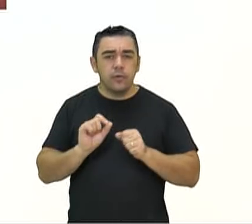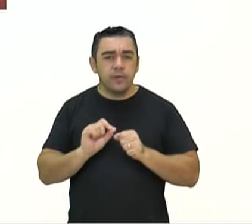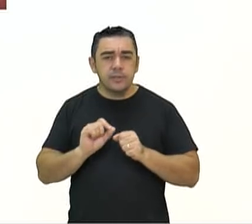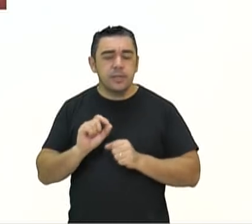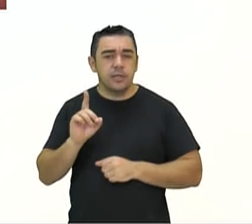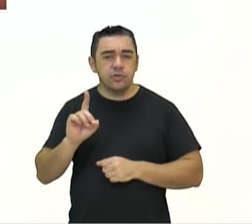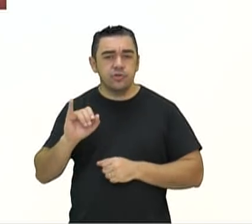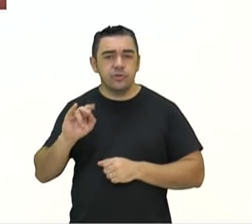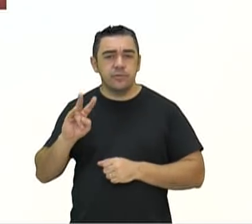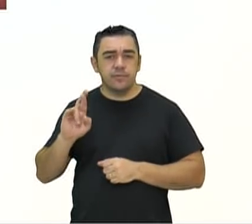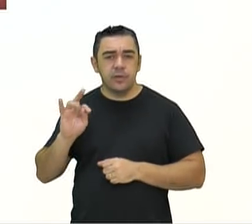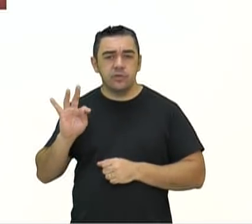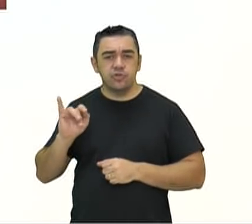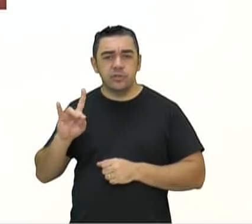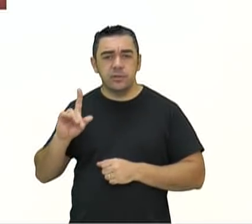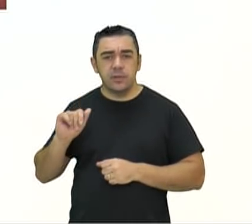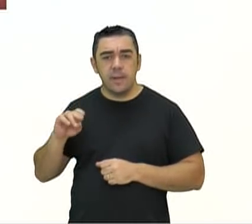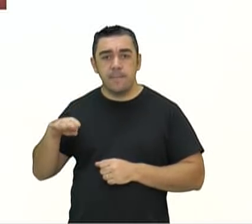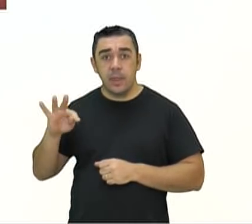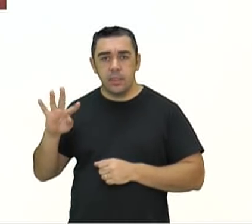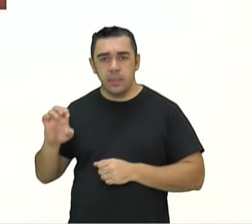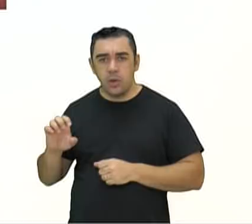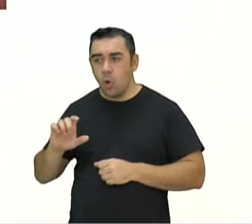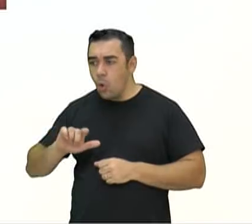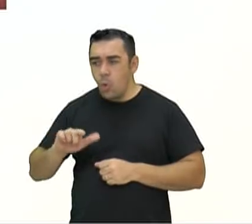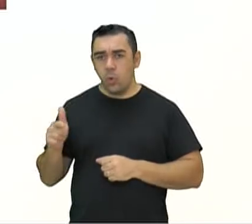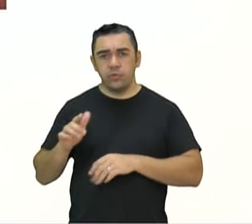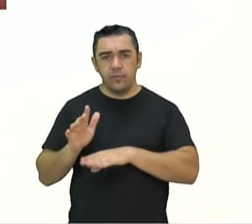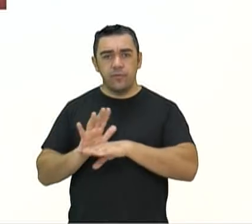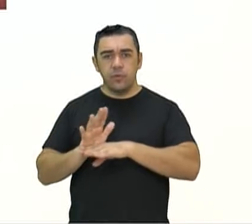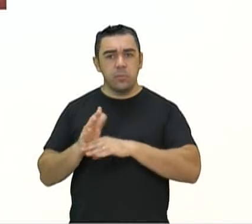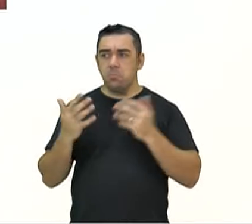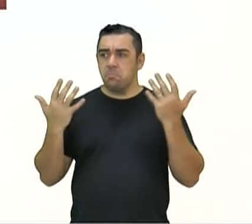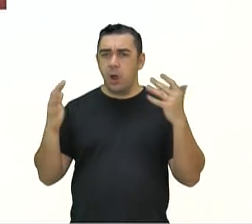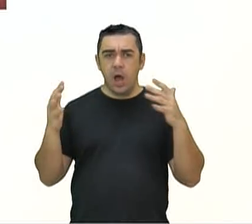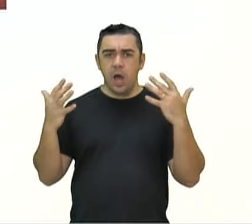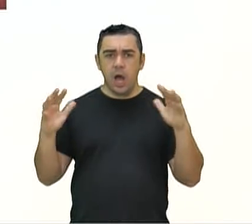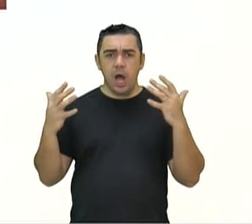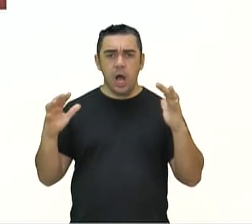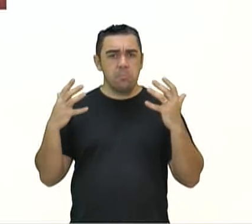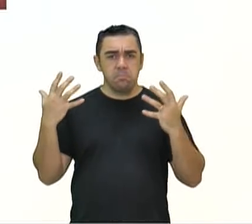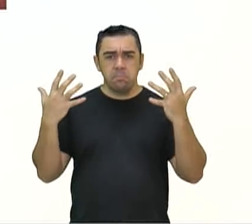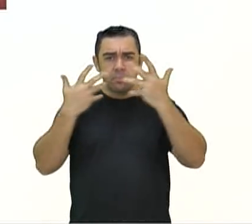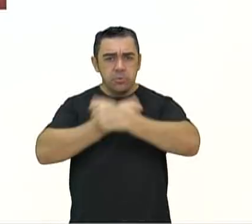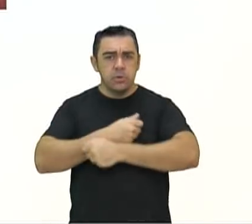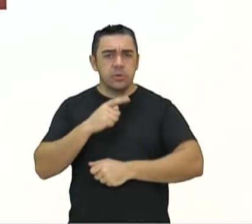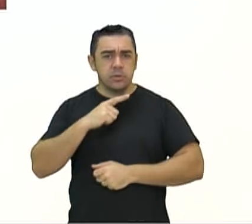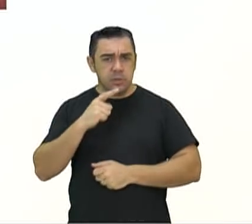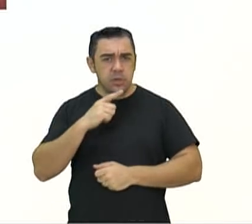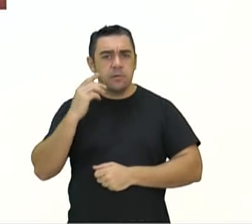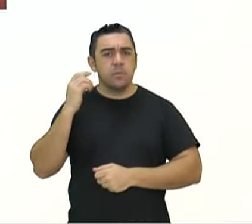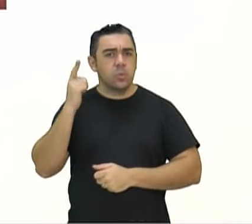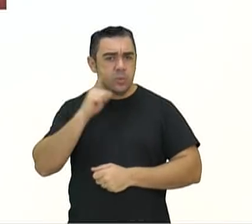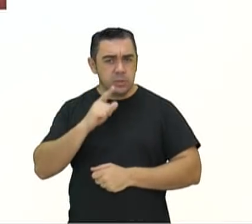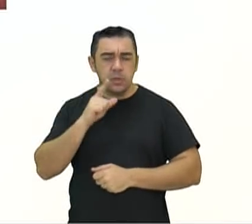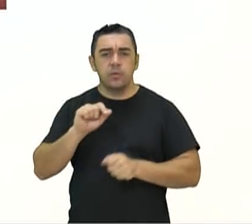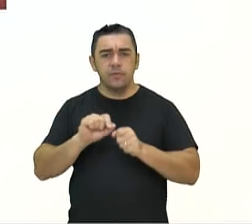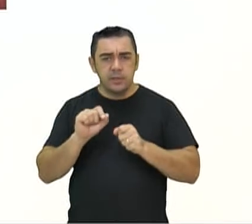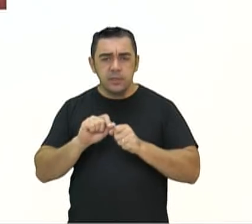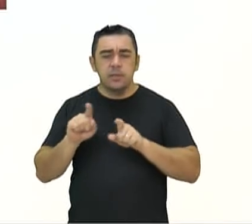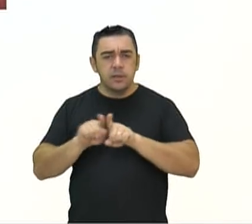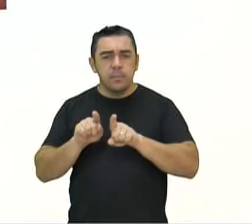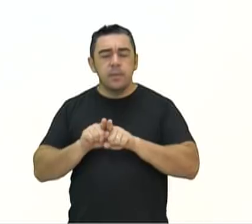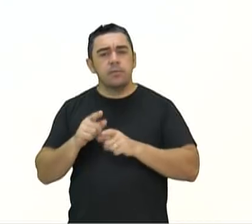Divertidamente. Nenhum outro filme exibido no Festival de Cannes foi tão aplaudido após a sessão quanto a animação.